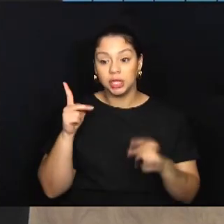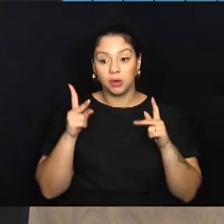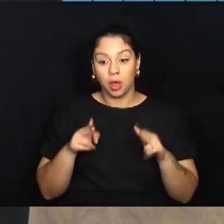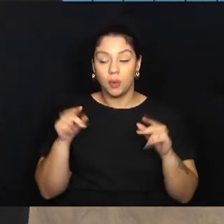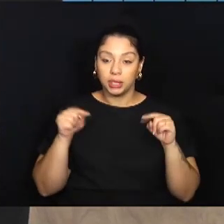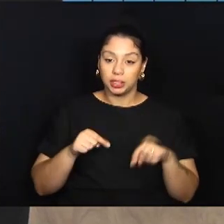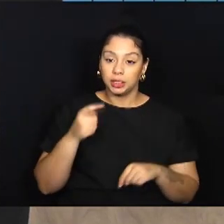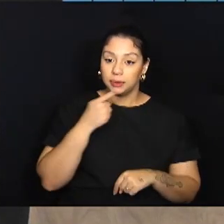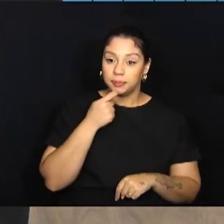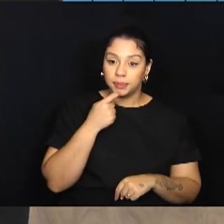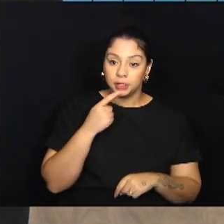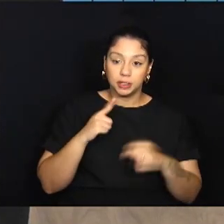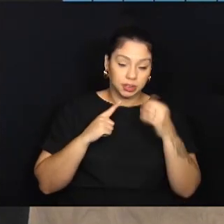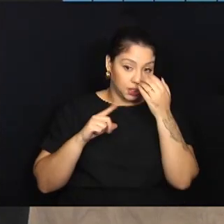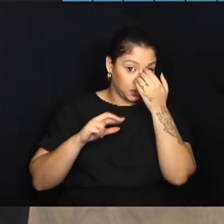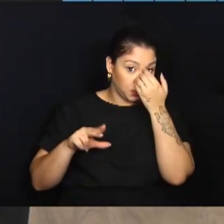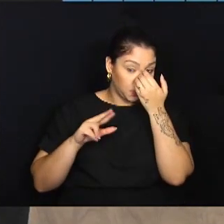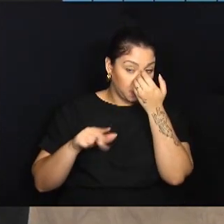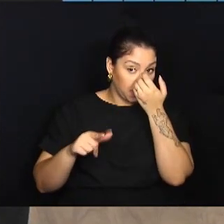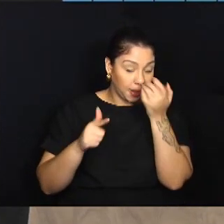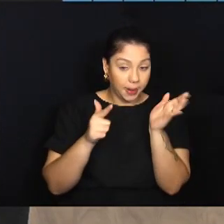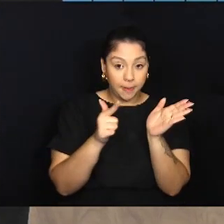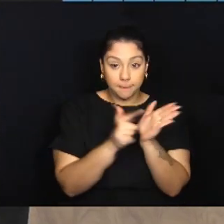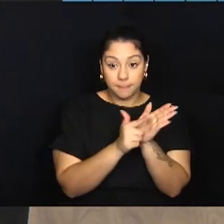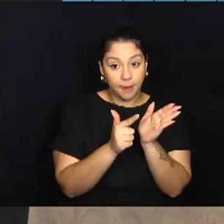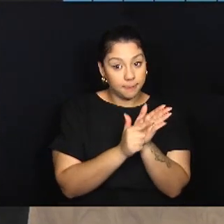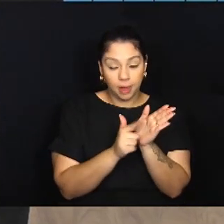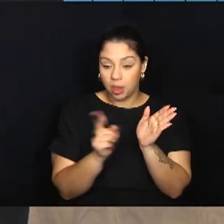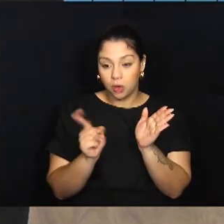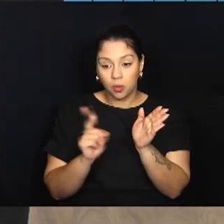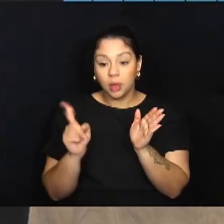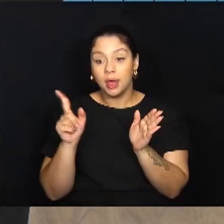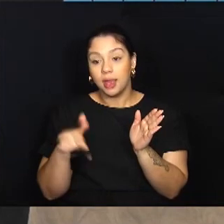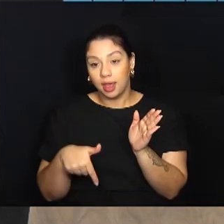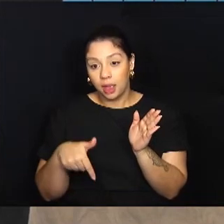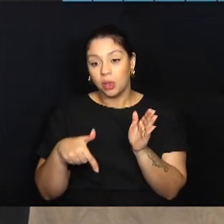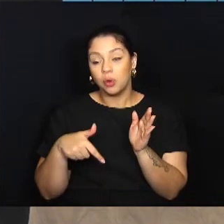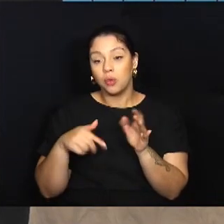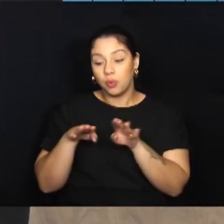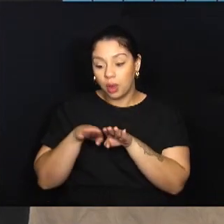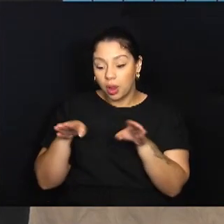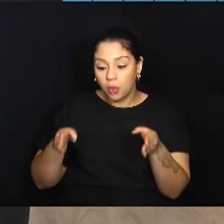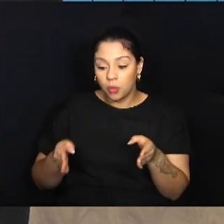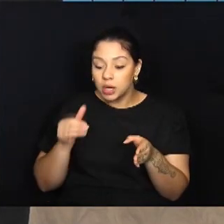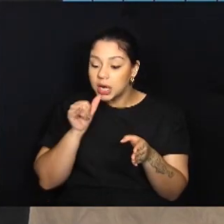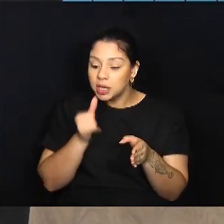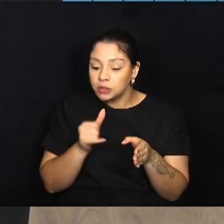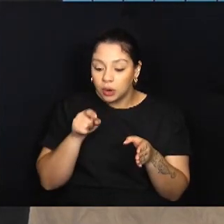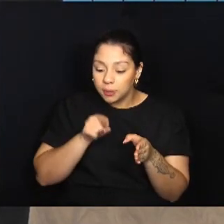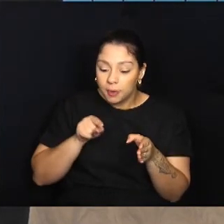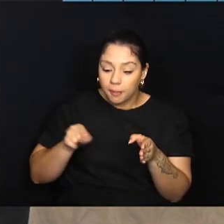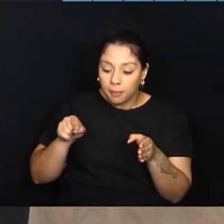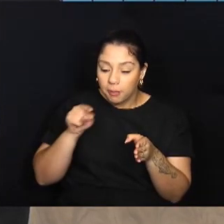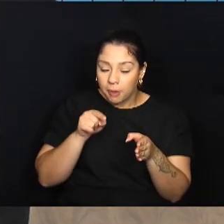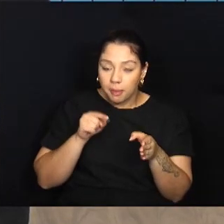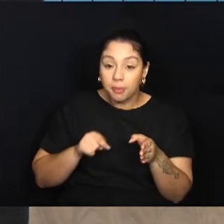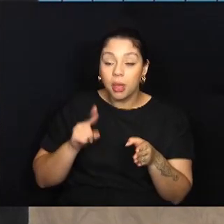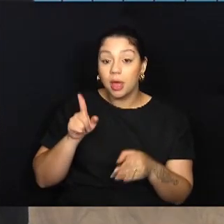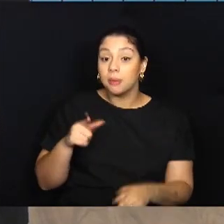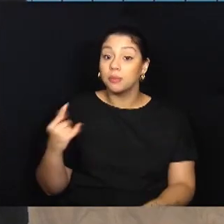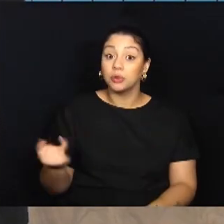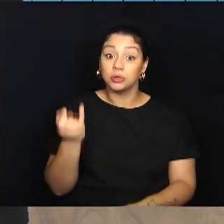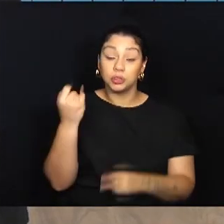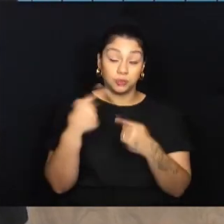gente vai ter aí, não vai ser mais no papel, vai ser com as urnas eletrônicas. Mas é super importante, até porque o Conselho Tutelar tem um